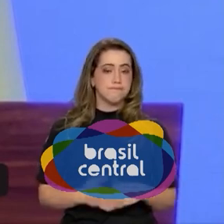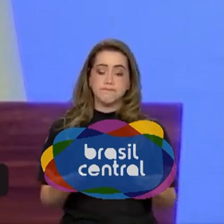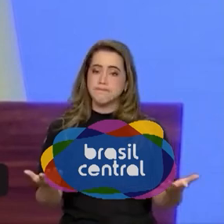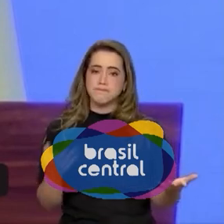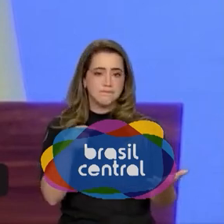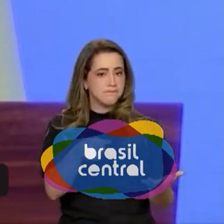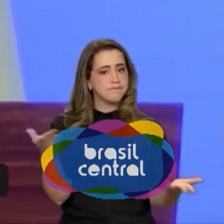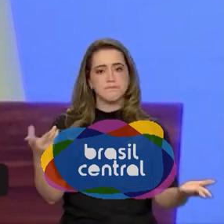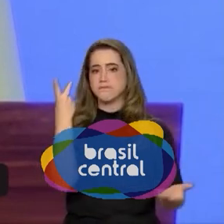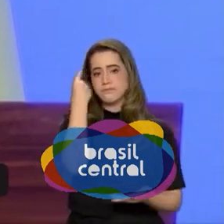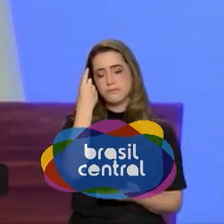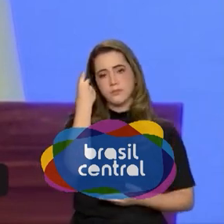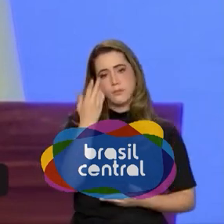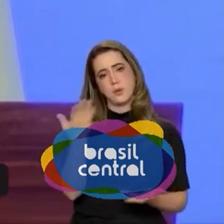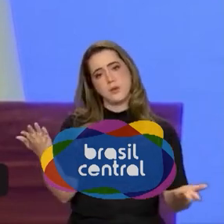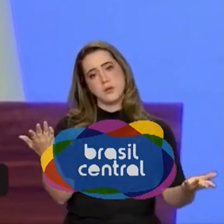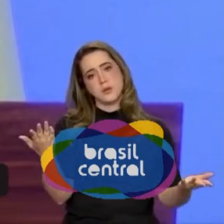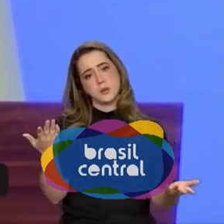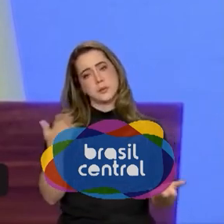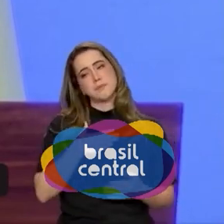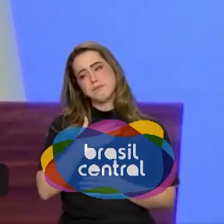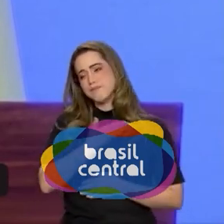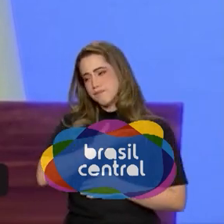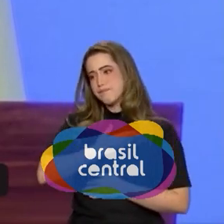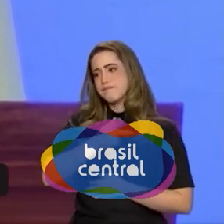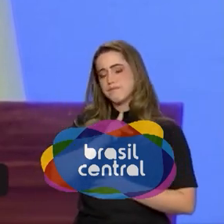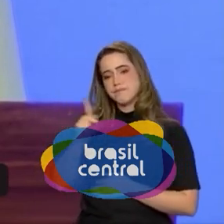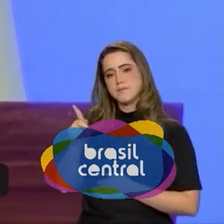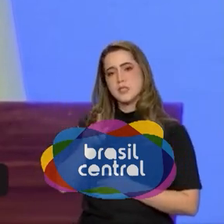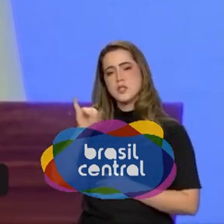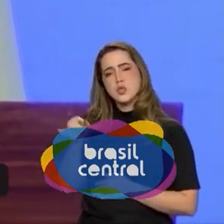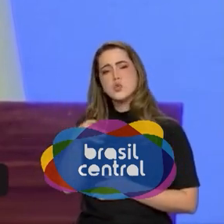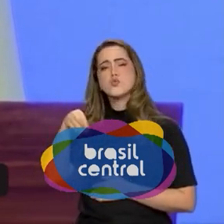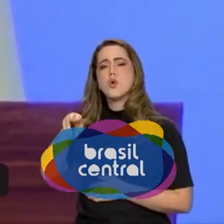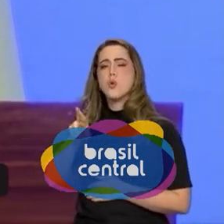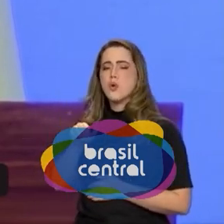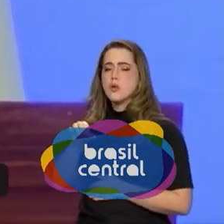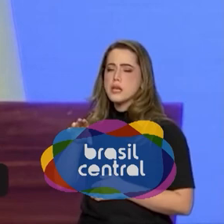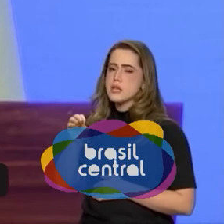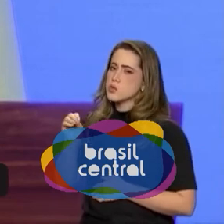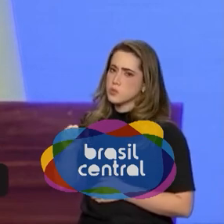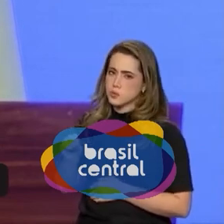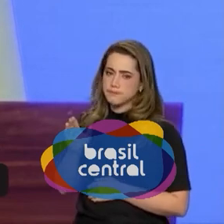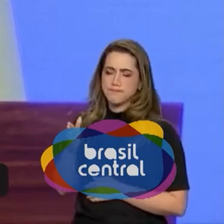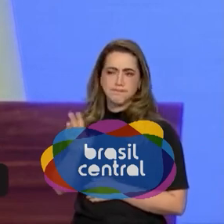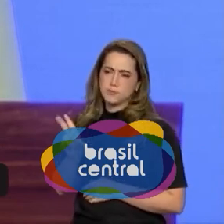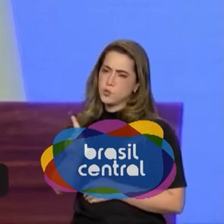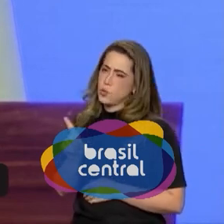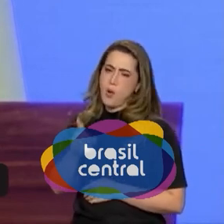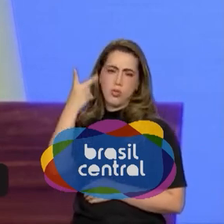Não é normal, meu querido presidente João Lourenço, não é normal.